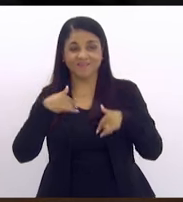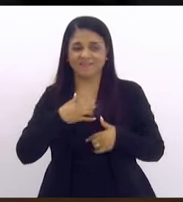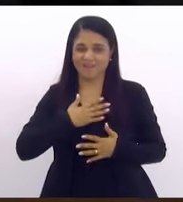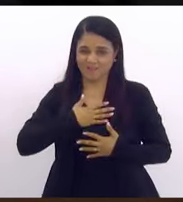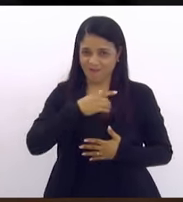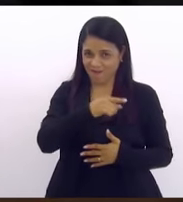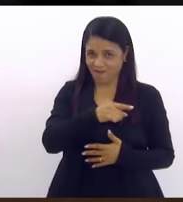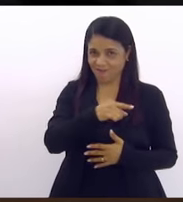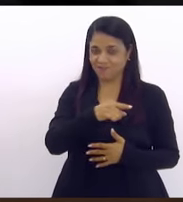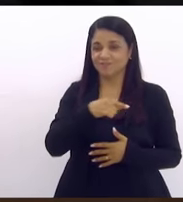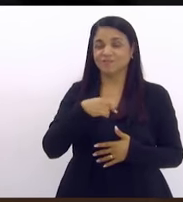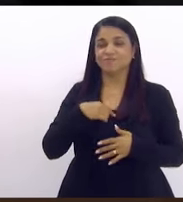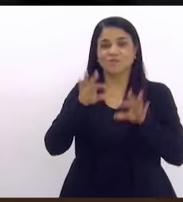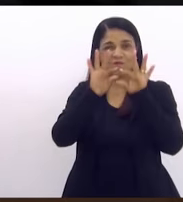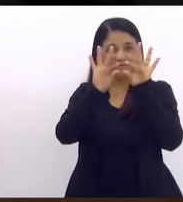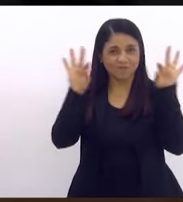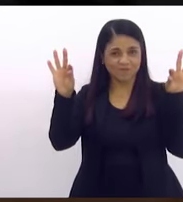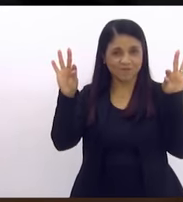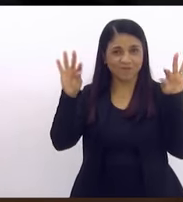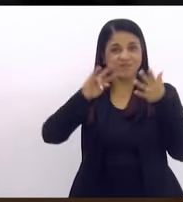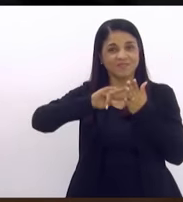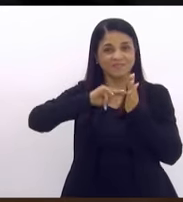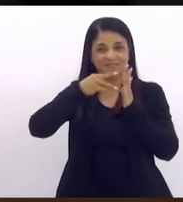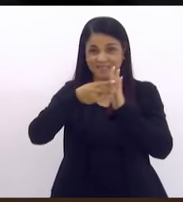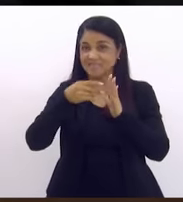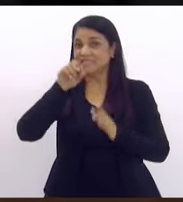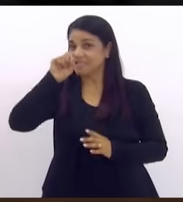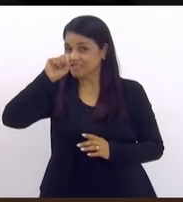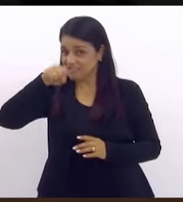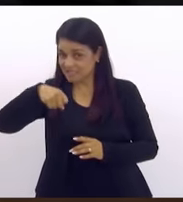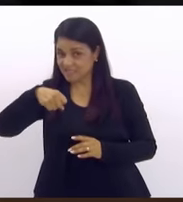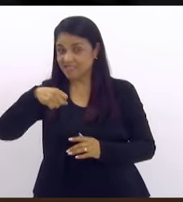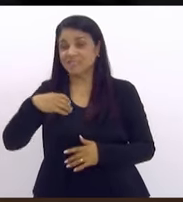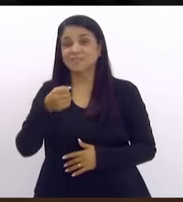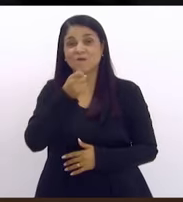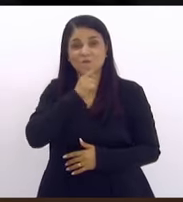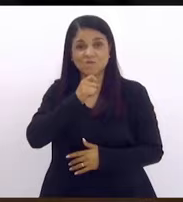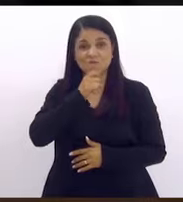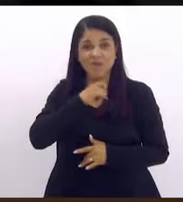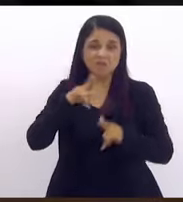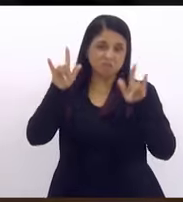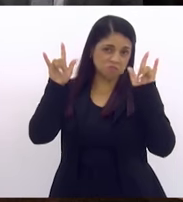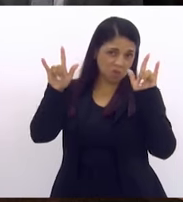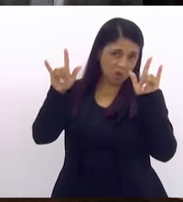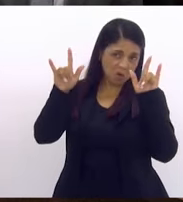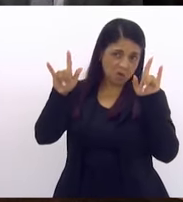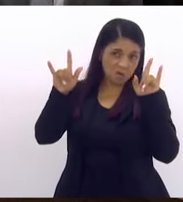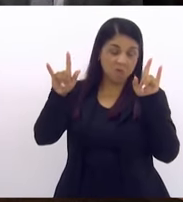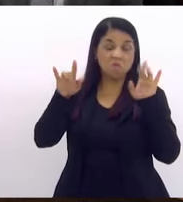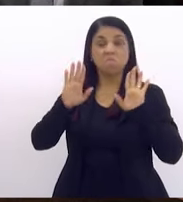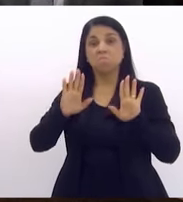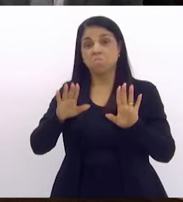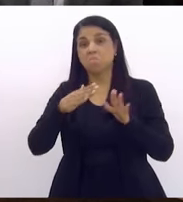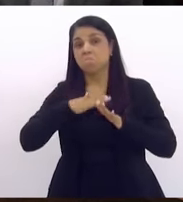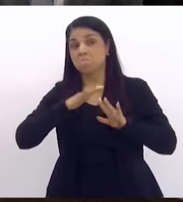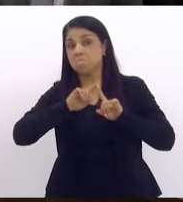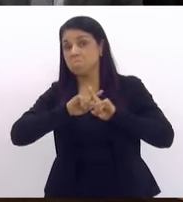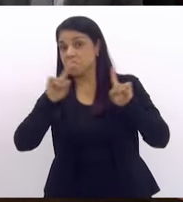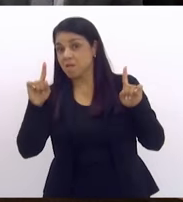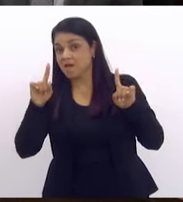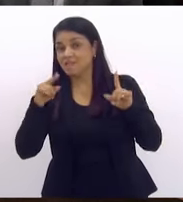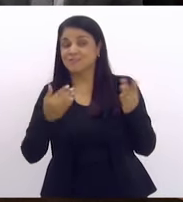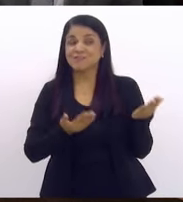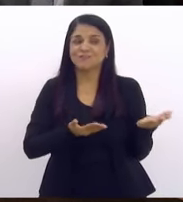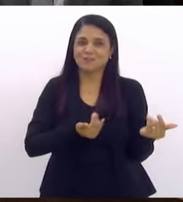oldo refrão diz que são velhos demais para o rock and roll porém são ainda mais